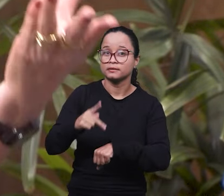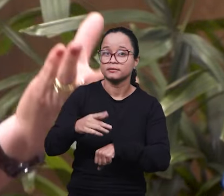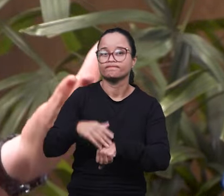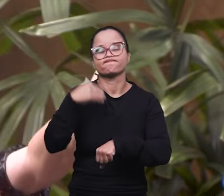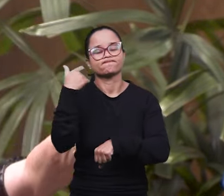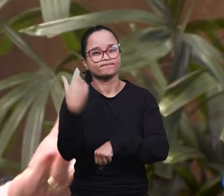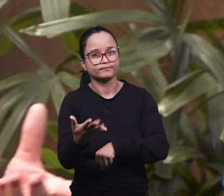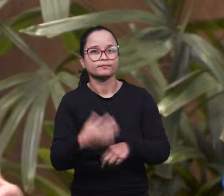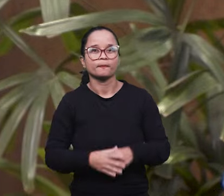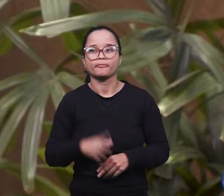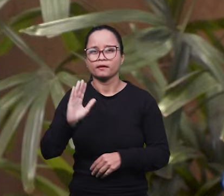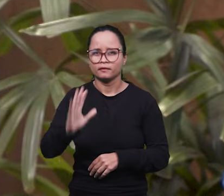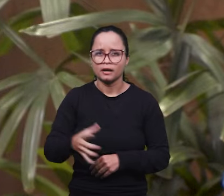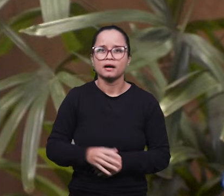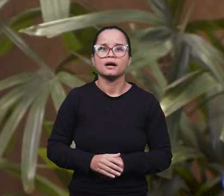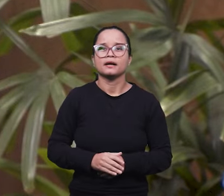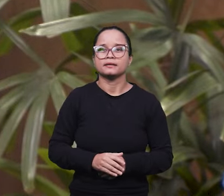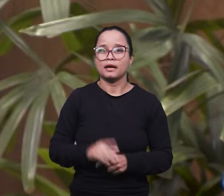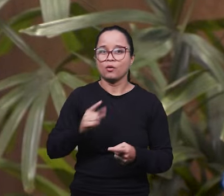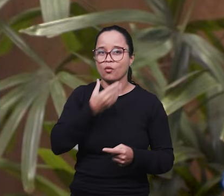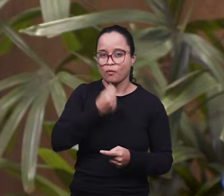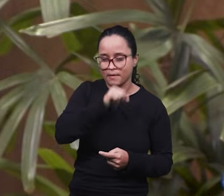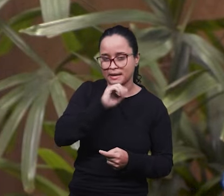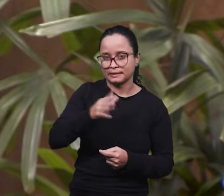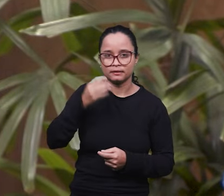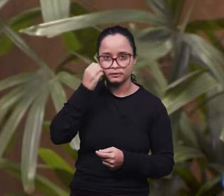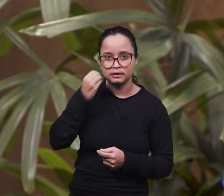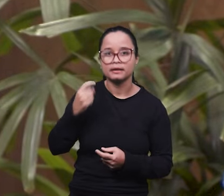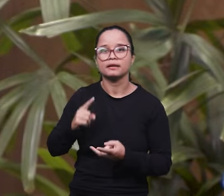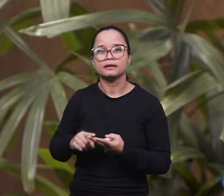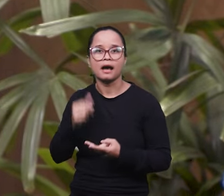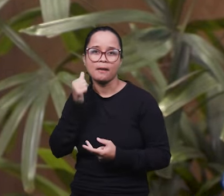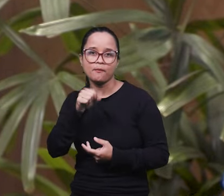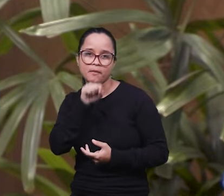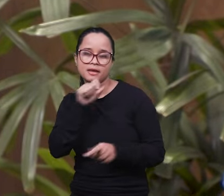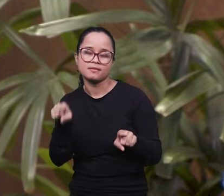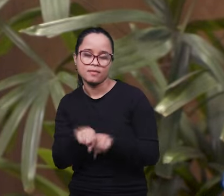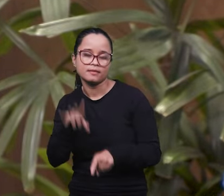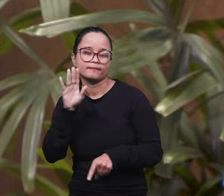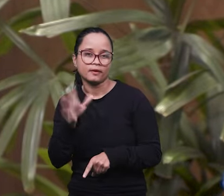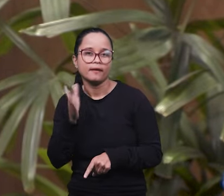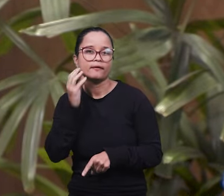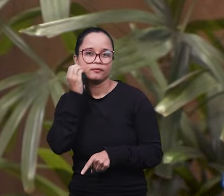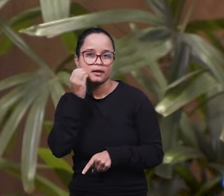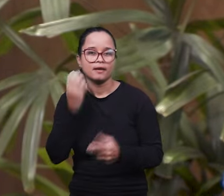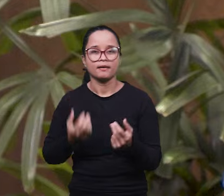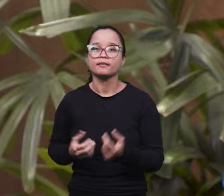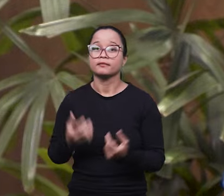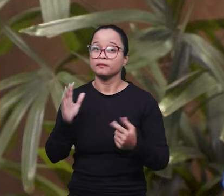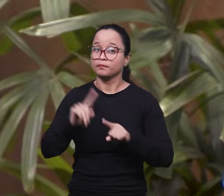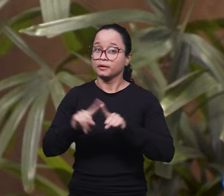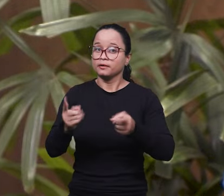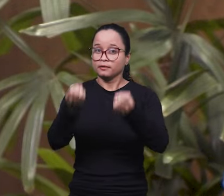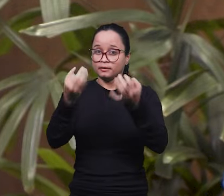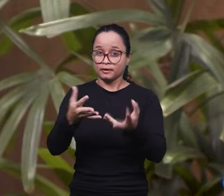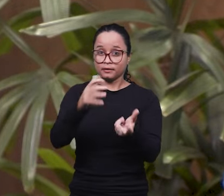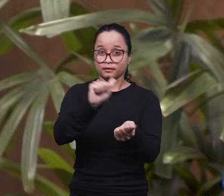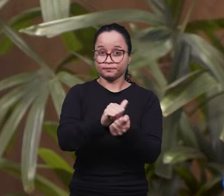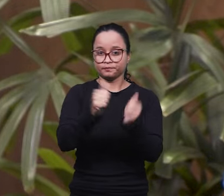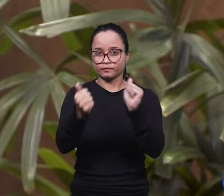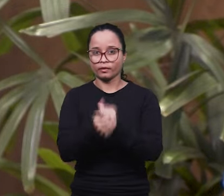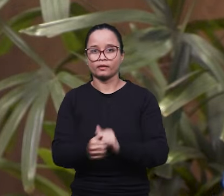Bressan teve uma vivência Marlene também tem uma vivência e vamos falar um pouquinho Marlene sobre essa adaptação